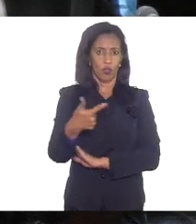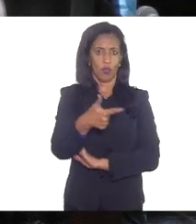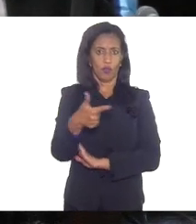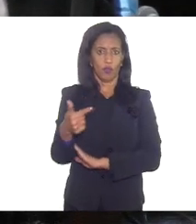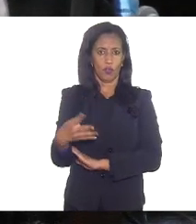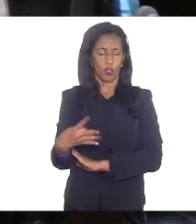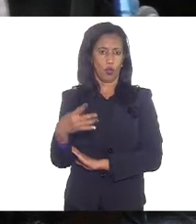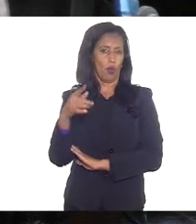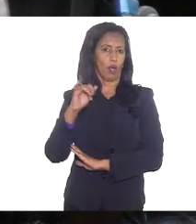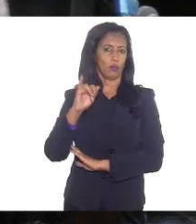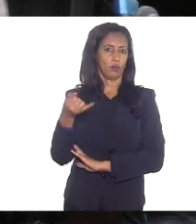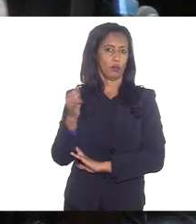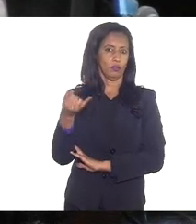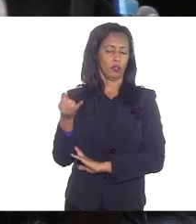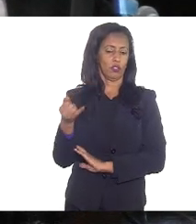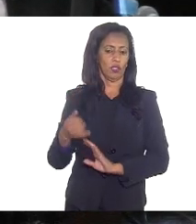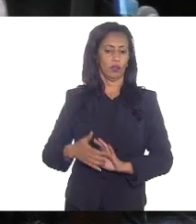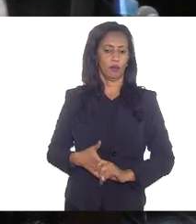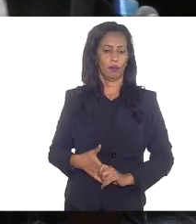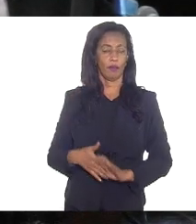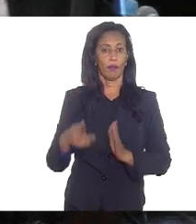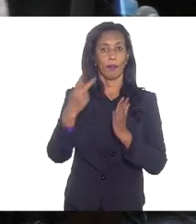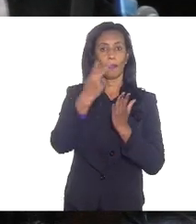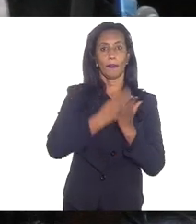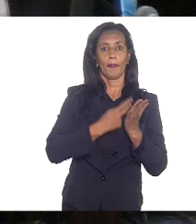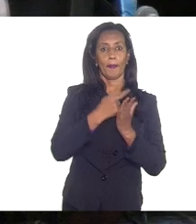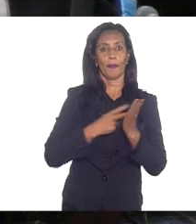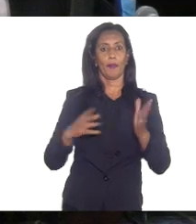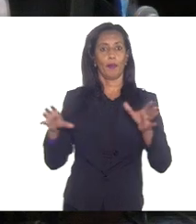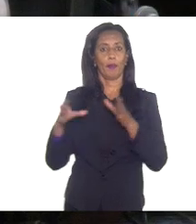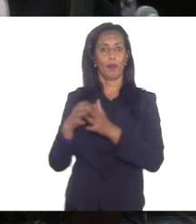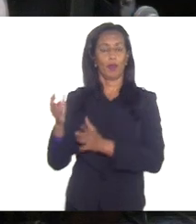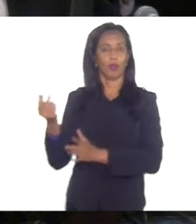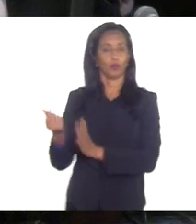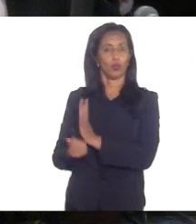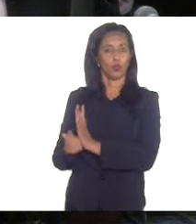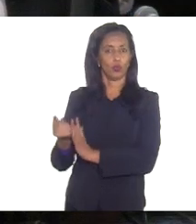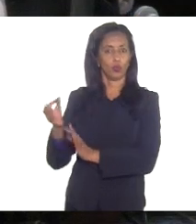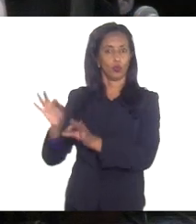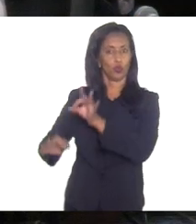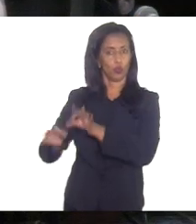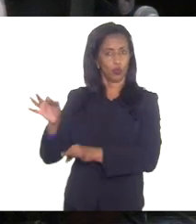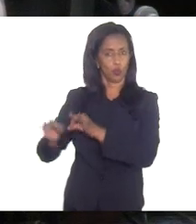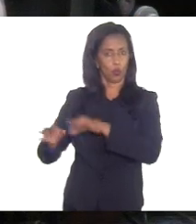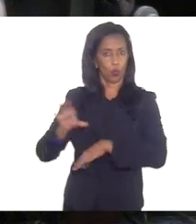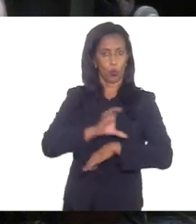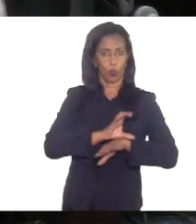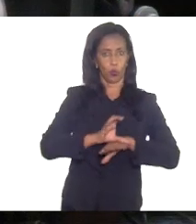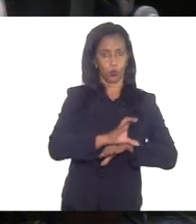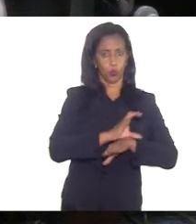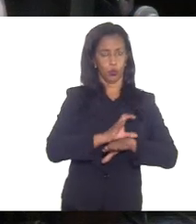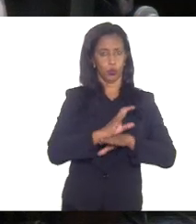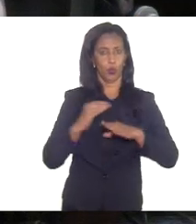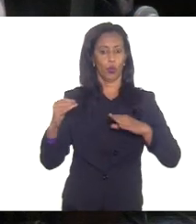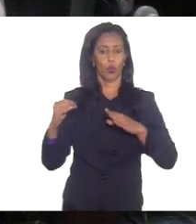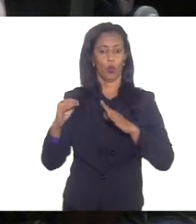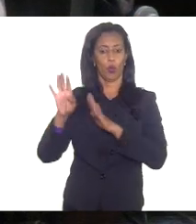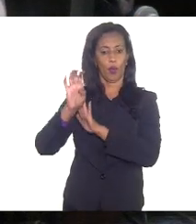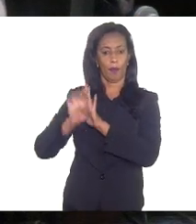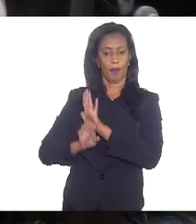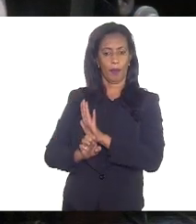de janeiro de 90, e da outras providências. Pareceres da Comissão de Constituição e Justiça pela condicionalidade com emenda. Questão...